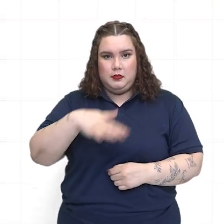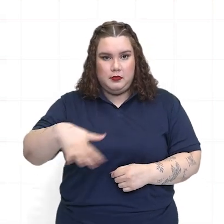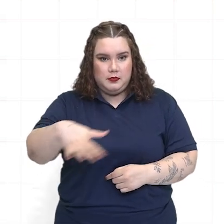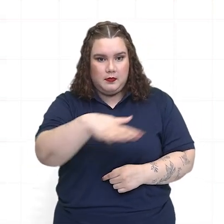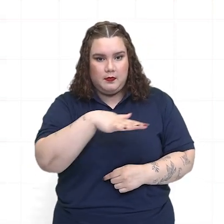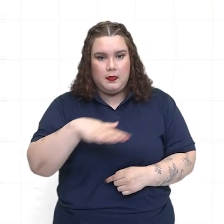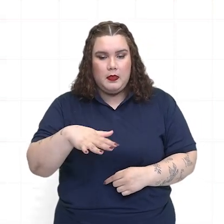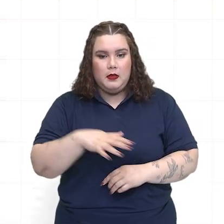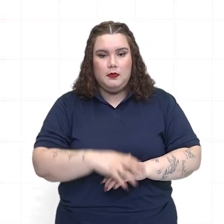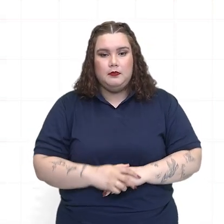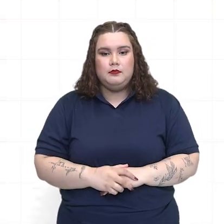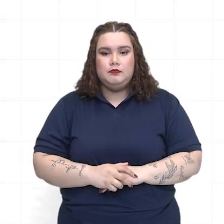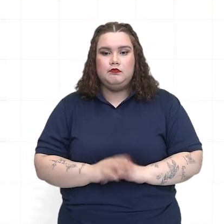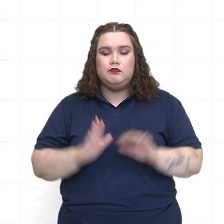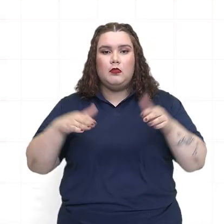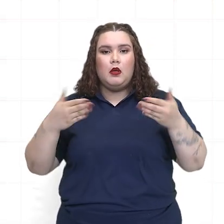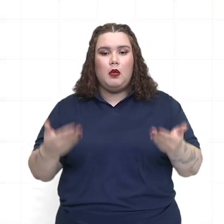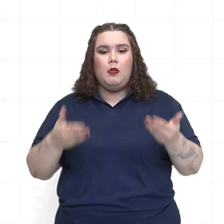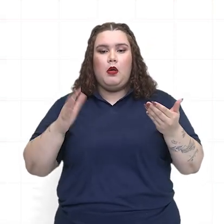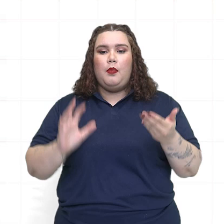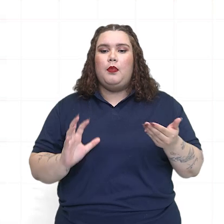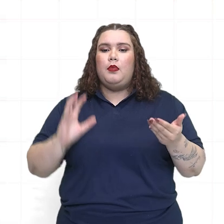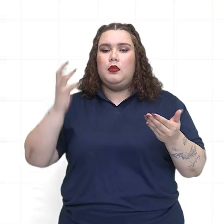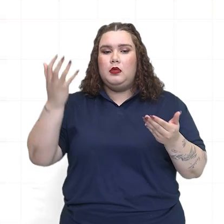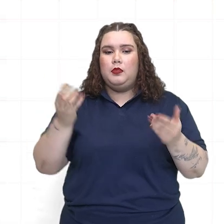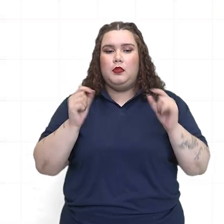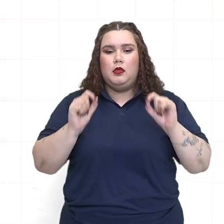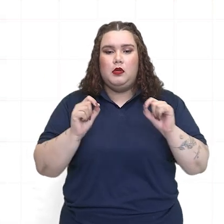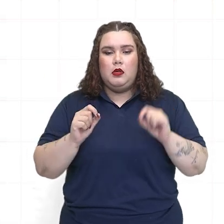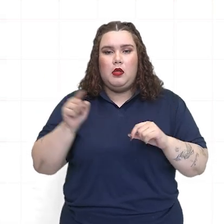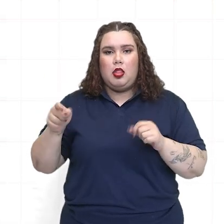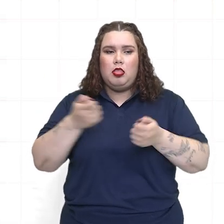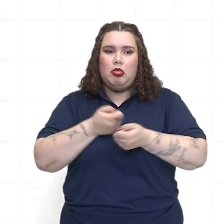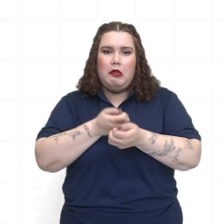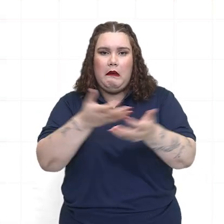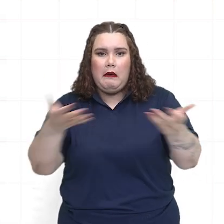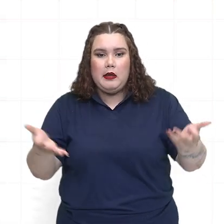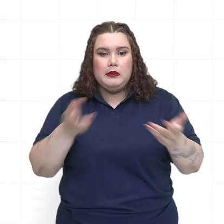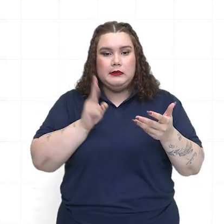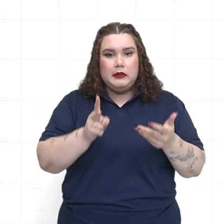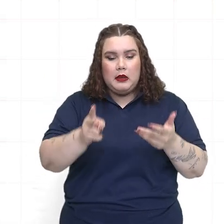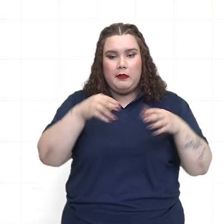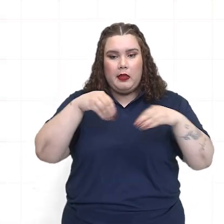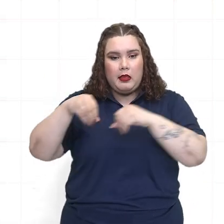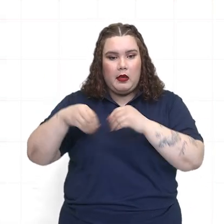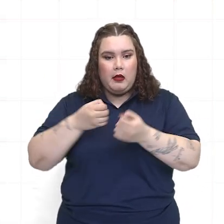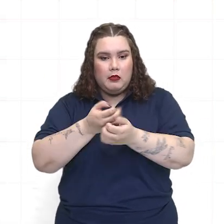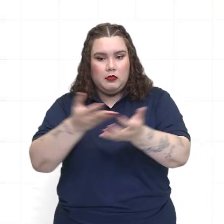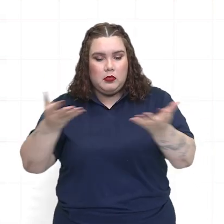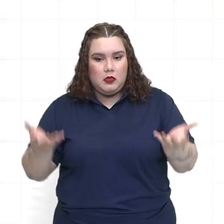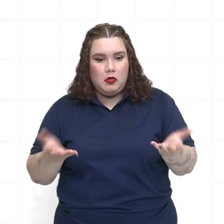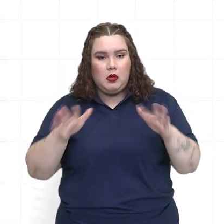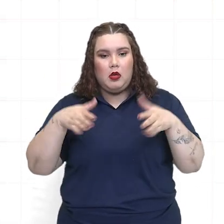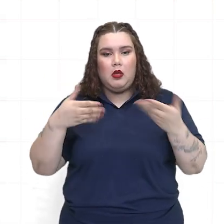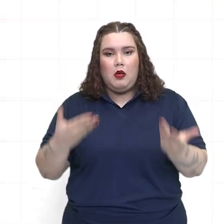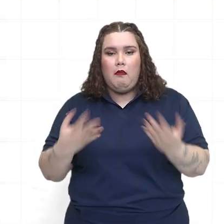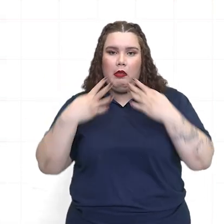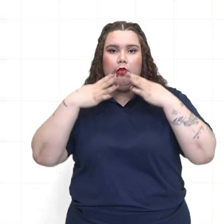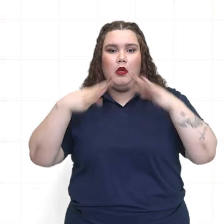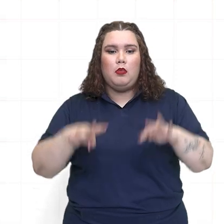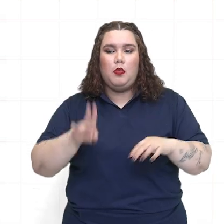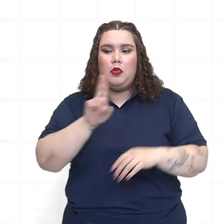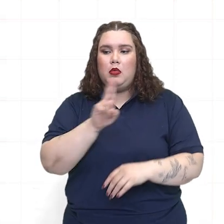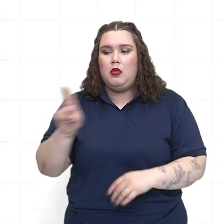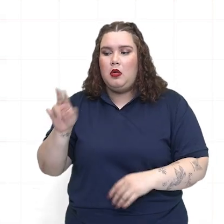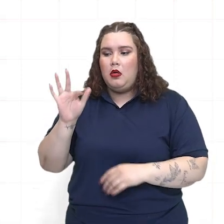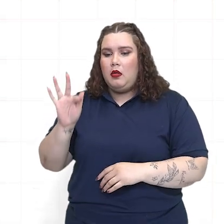habitavam. Devido à frequente doação desse senhorio como um benefício, tornou-se comum